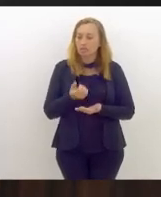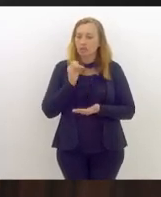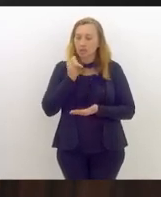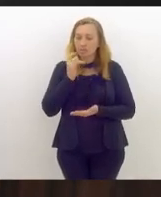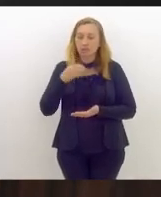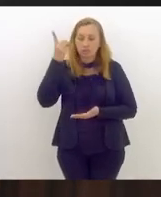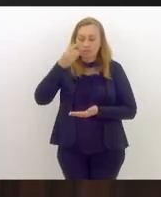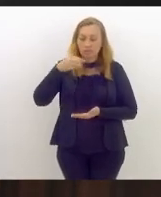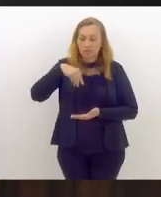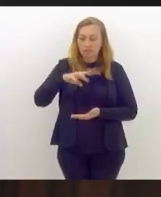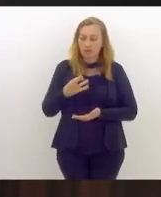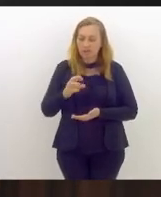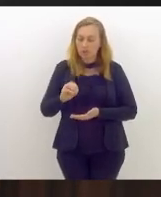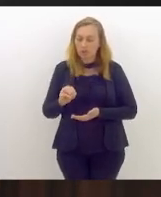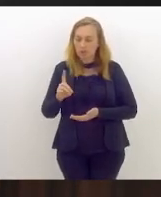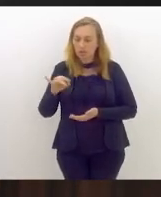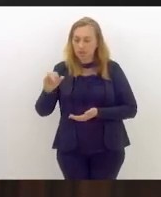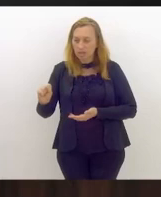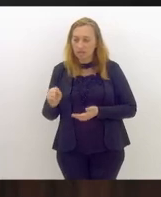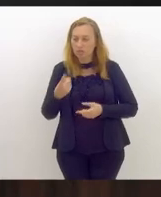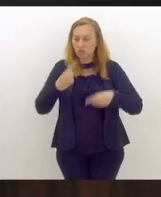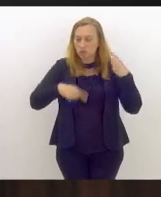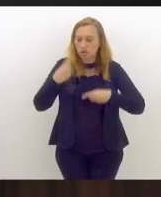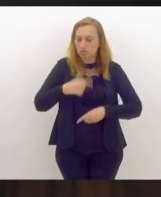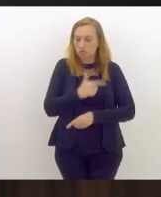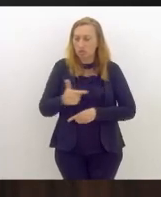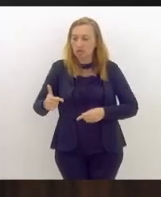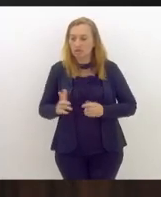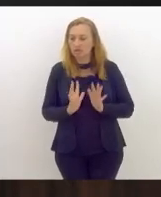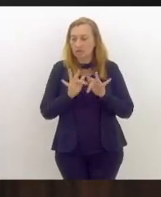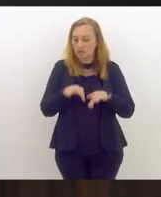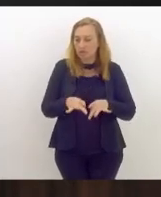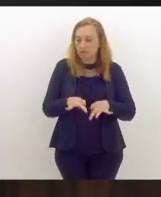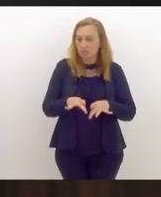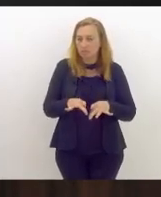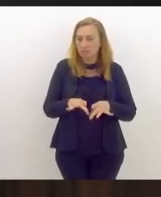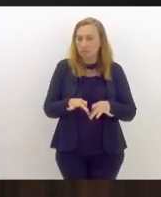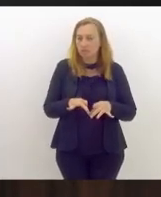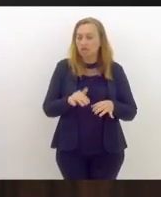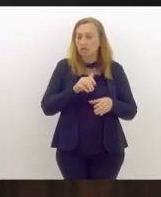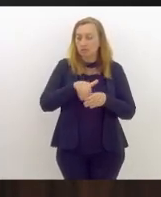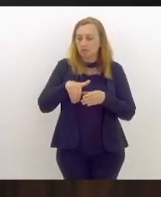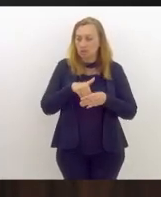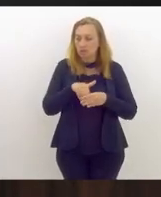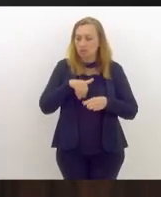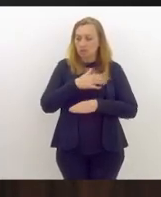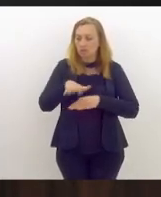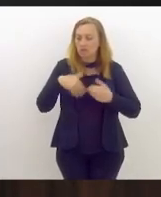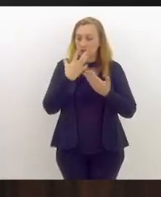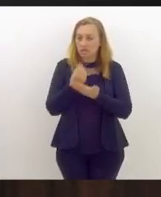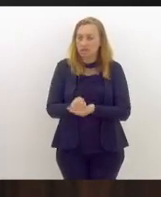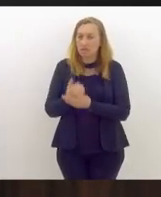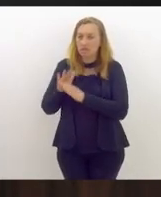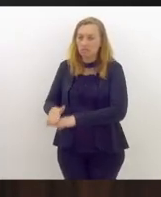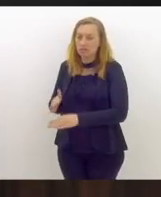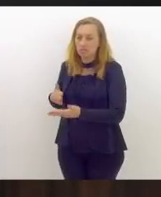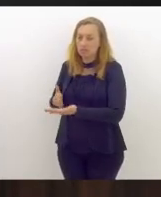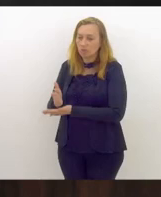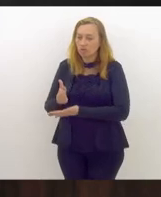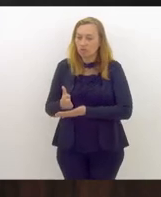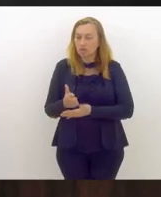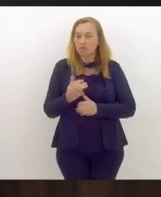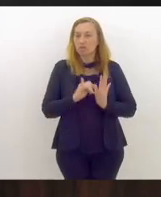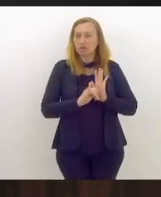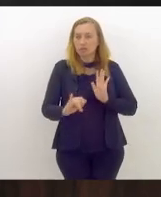deputado Márcio Canella. Em discussão, não havendo quem queira discutir, encerra a discussão. Em votação, os senhores que aprovam, permaneçam como estão, aprovado,